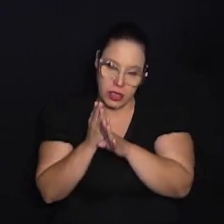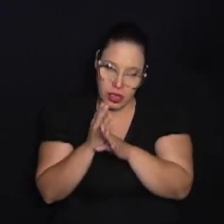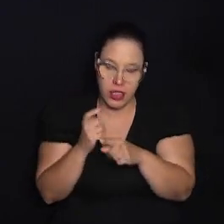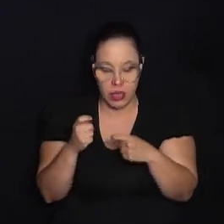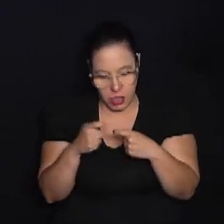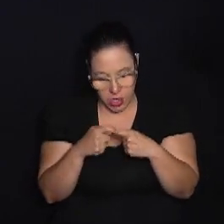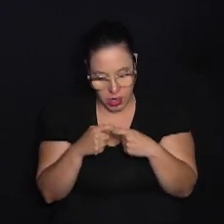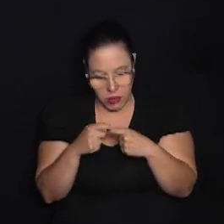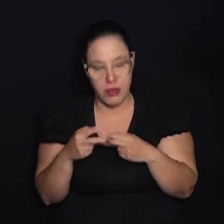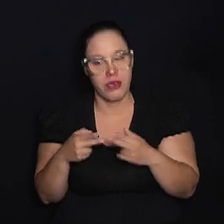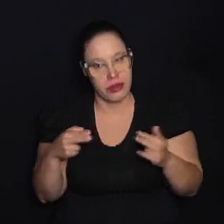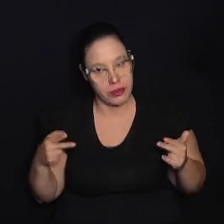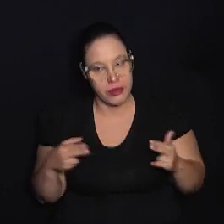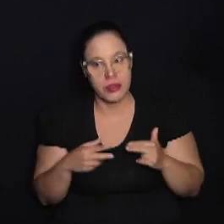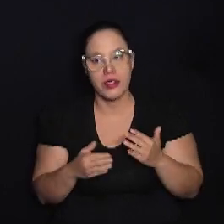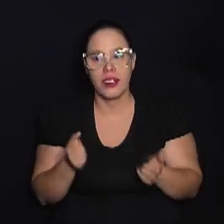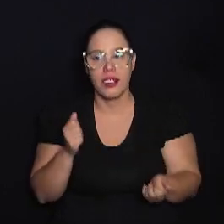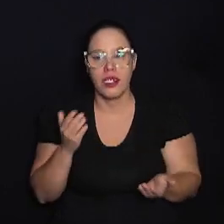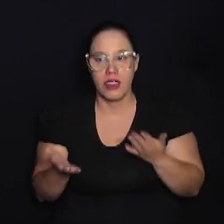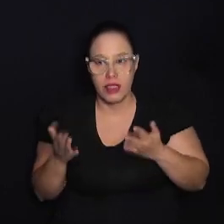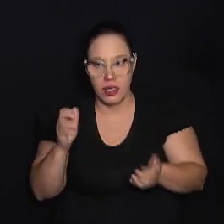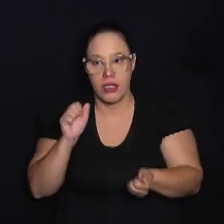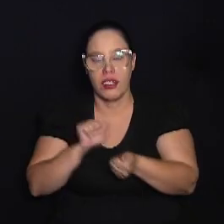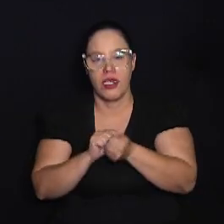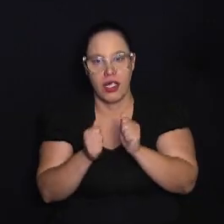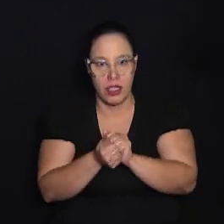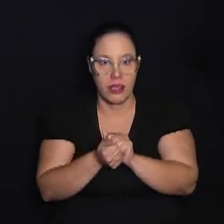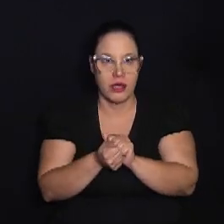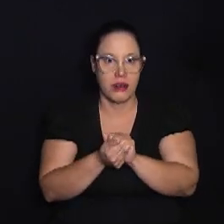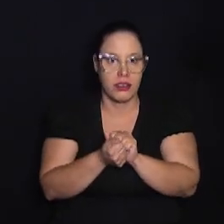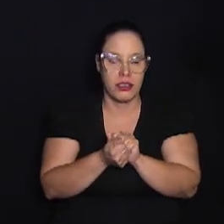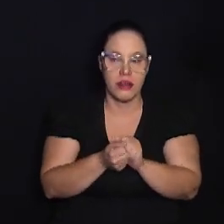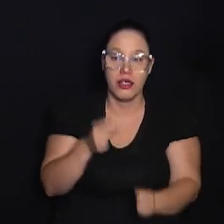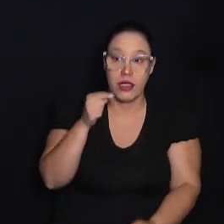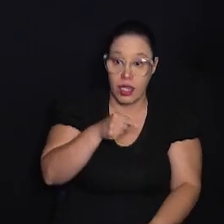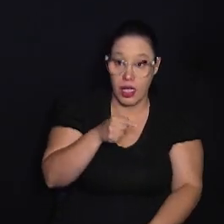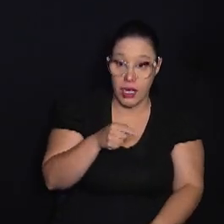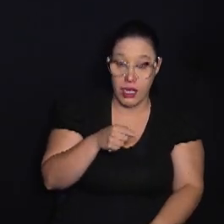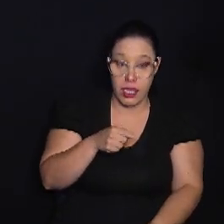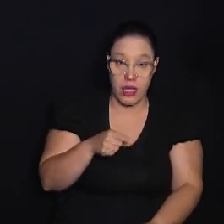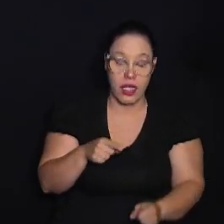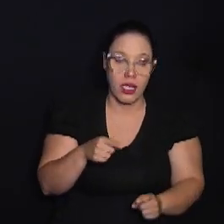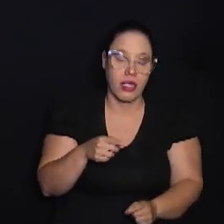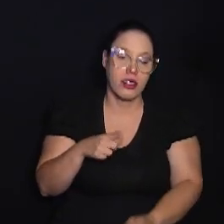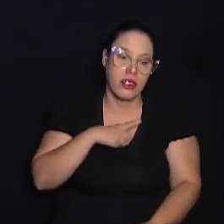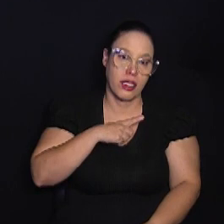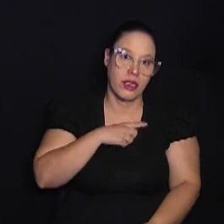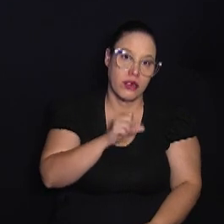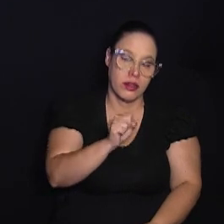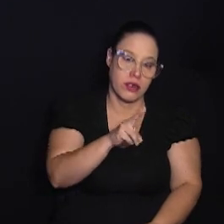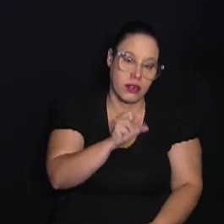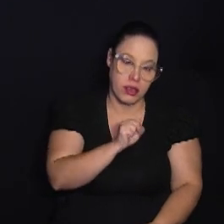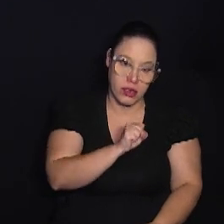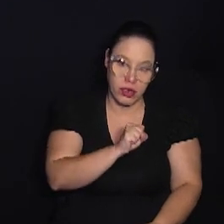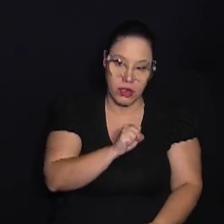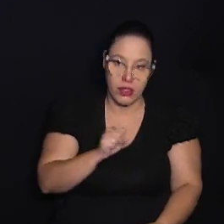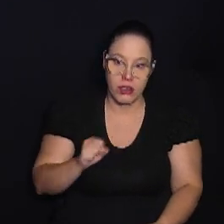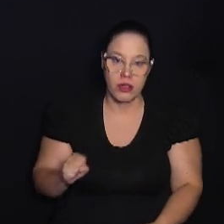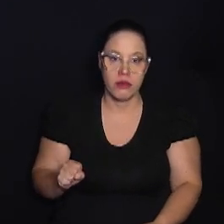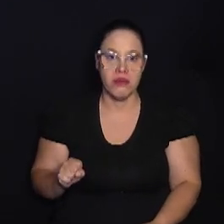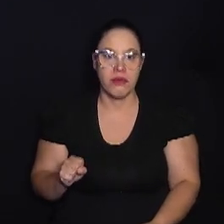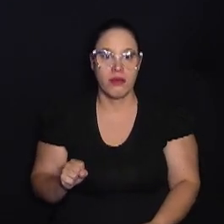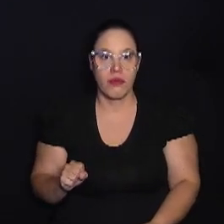tem que adaptar isso realmente à nossa realidade. E aqui nós temos o SUS, né, que também já é um outro funcionamento, que é uma realidade que